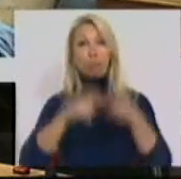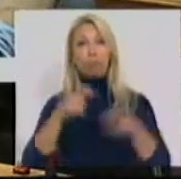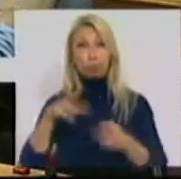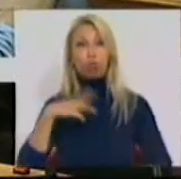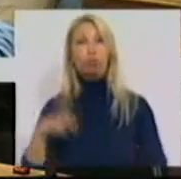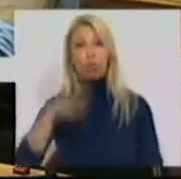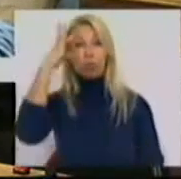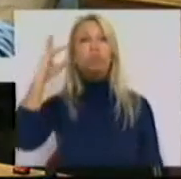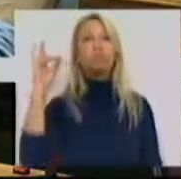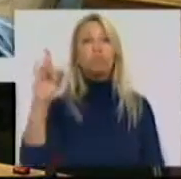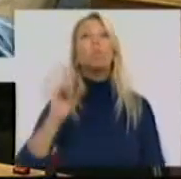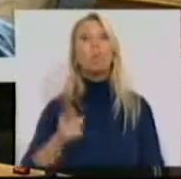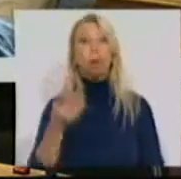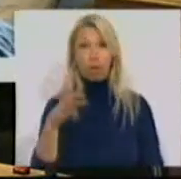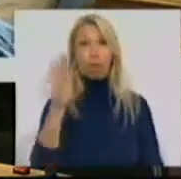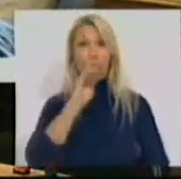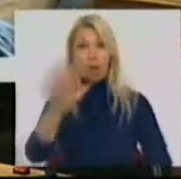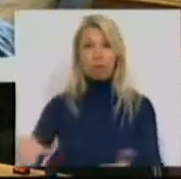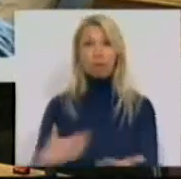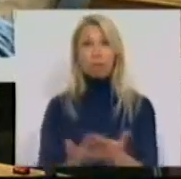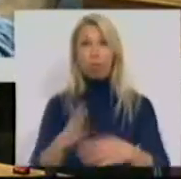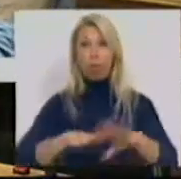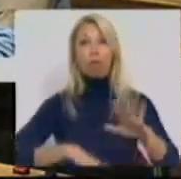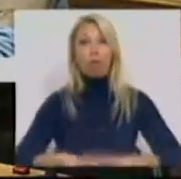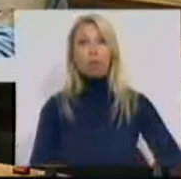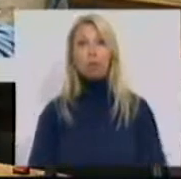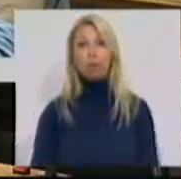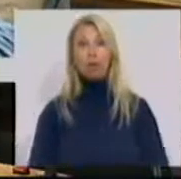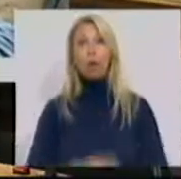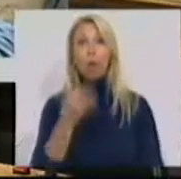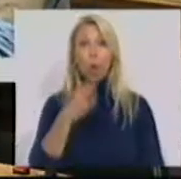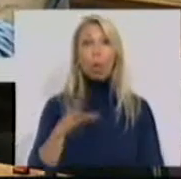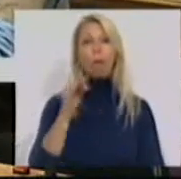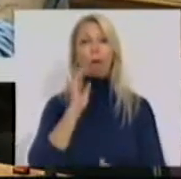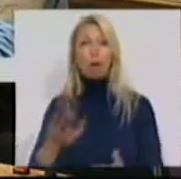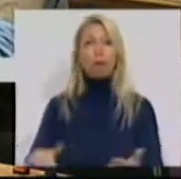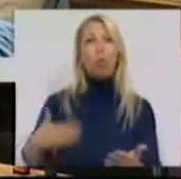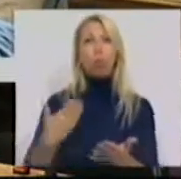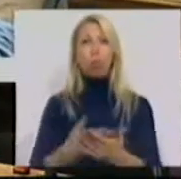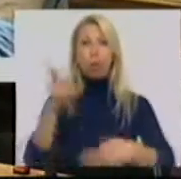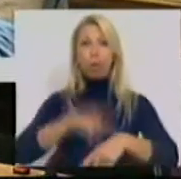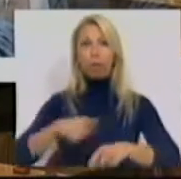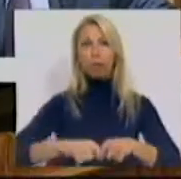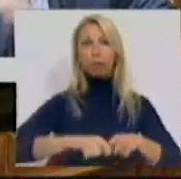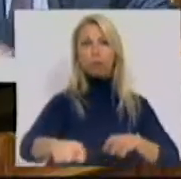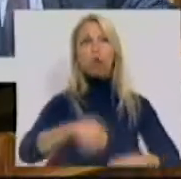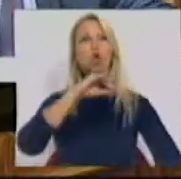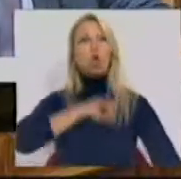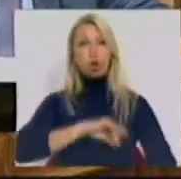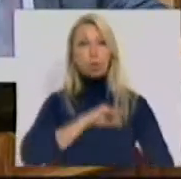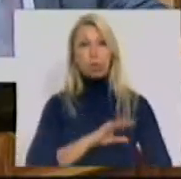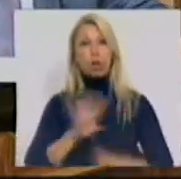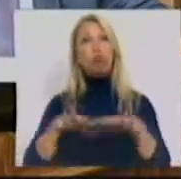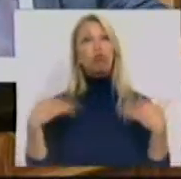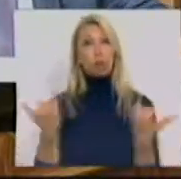Partido Socialista fez propostas, que o Partido Socialista propôs o prolongamento do prazo de subsídio social de